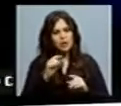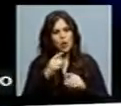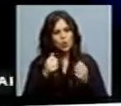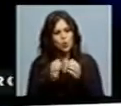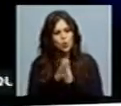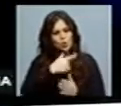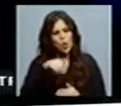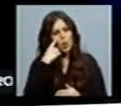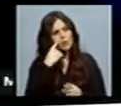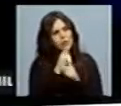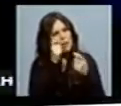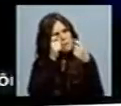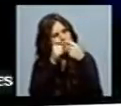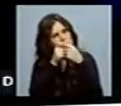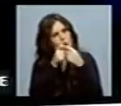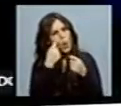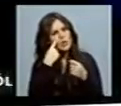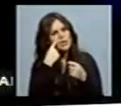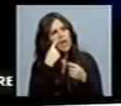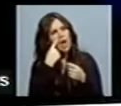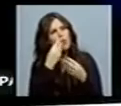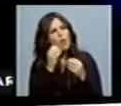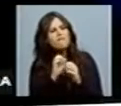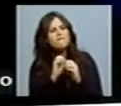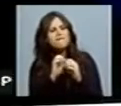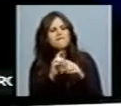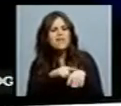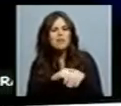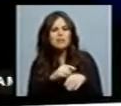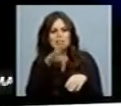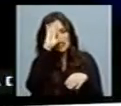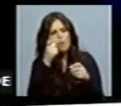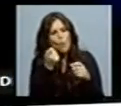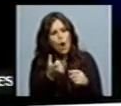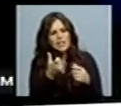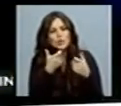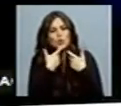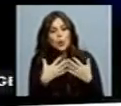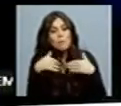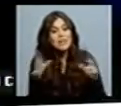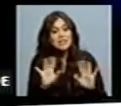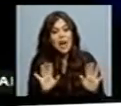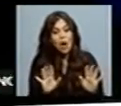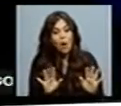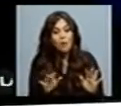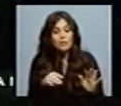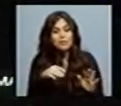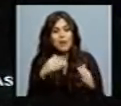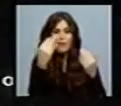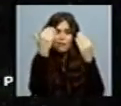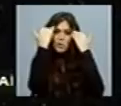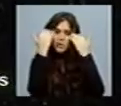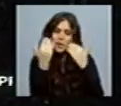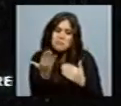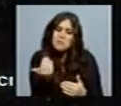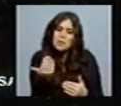por estar aqui tão perto, porque nós a conhecemos há tanto tempo que nós já sabíamos quase tudo sobre a lua, mas não, sabemos ainda muito pouco sobre